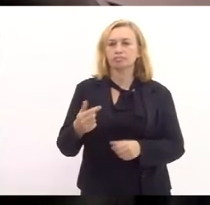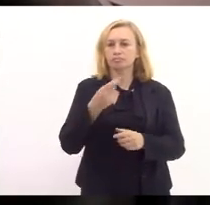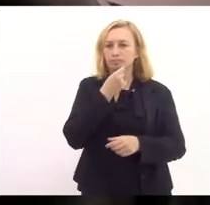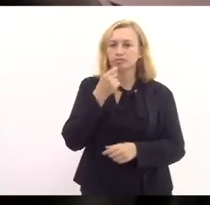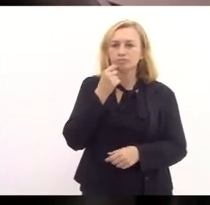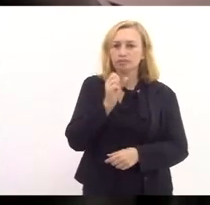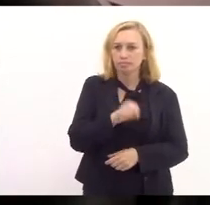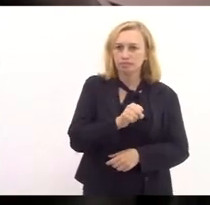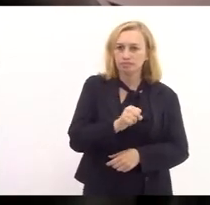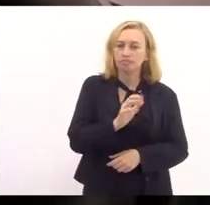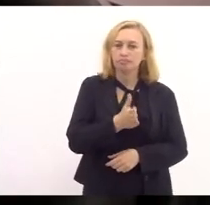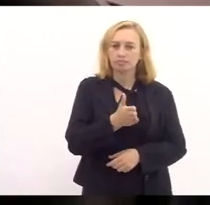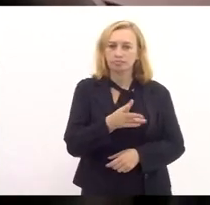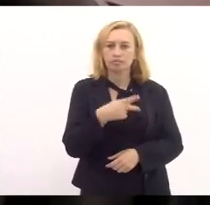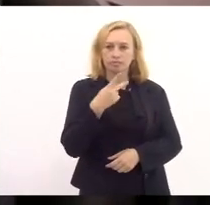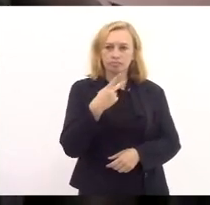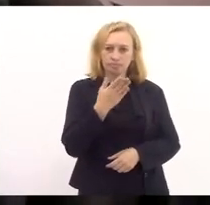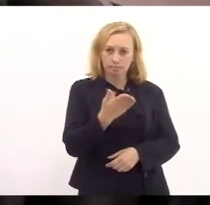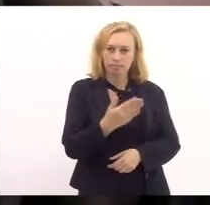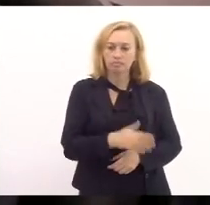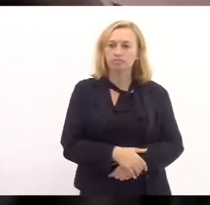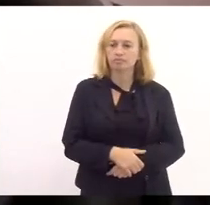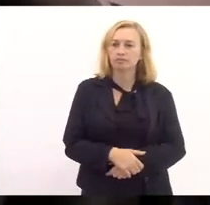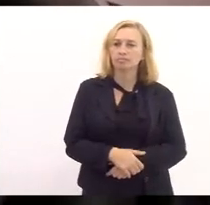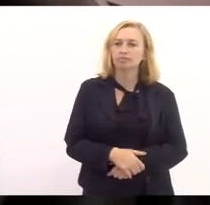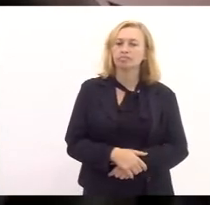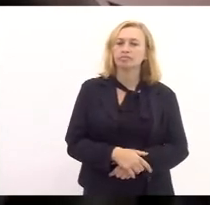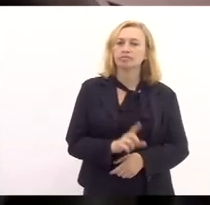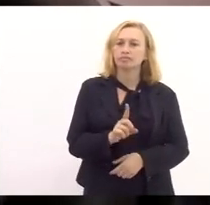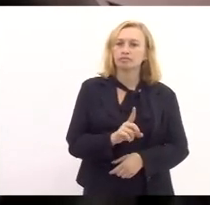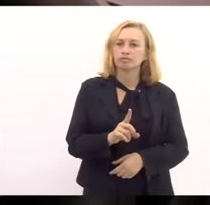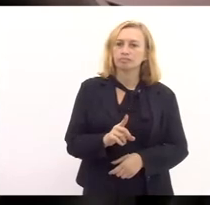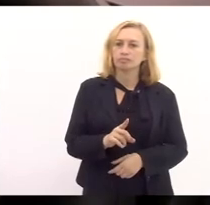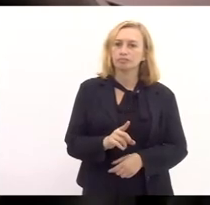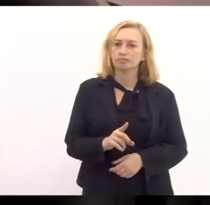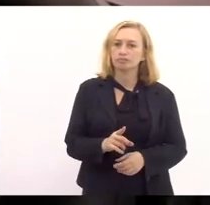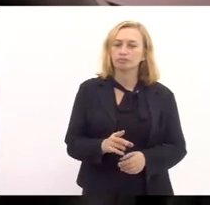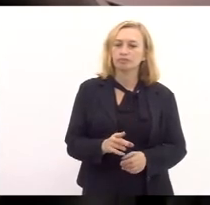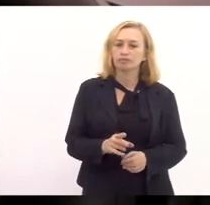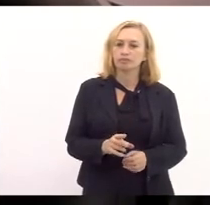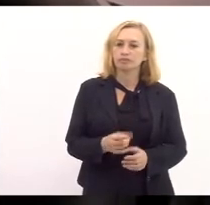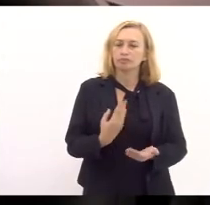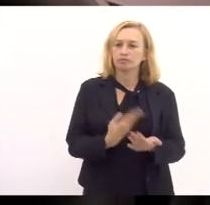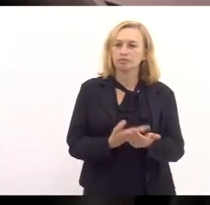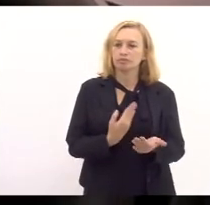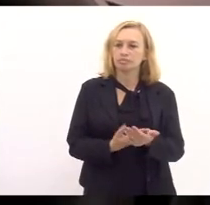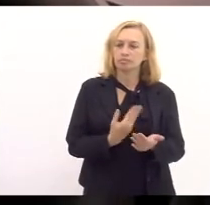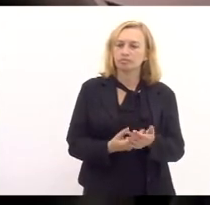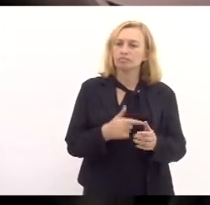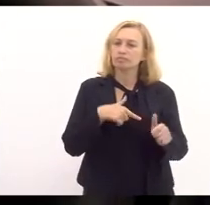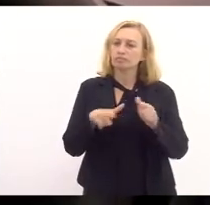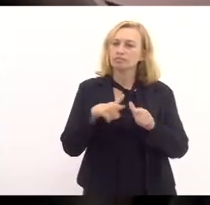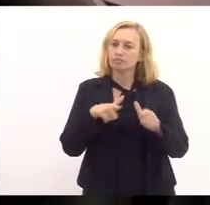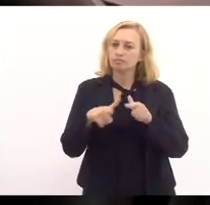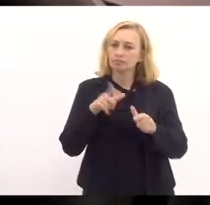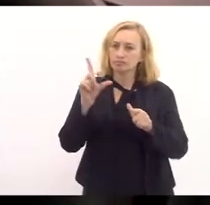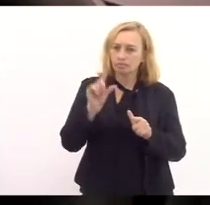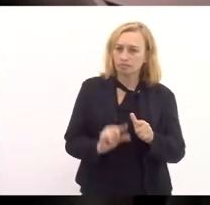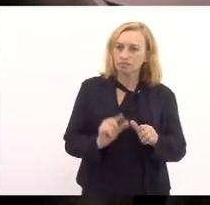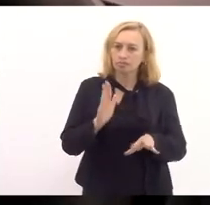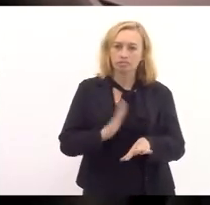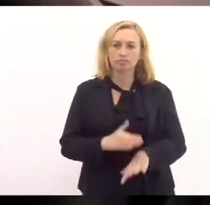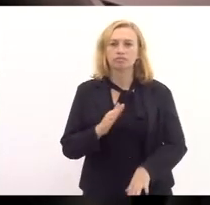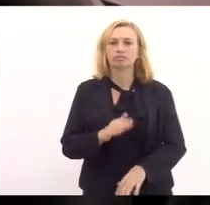mas, já de antemão, como ele já é, essa data já é fruto de uma redução dentro dos estudos, nós estamos trabalhando para que ele reduza ainda